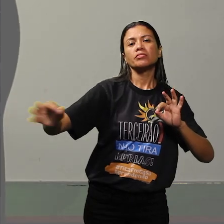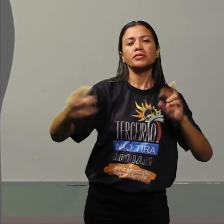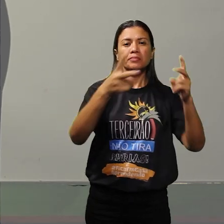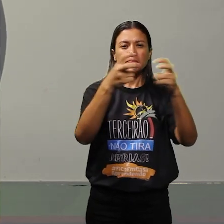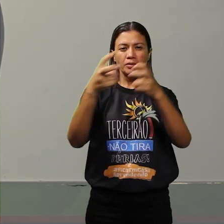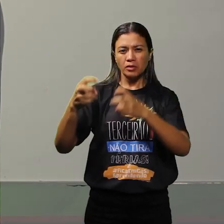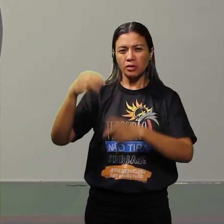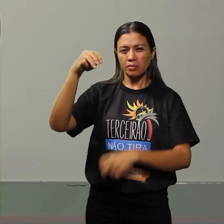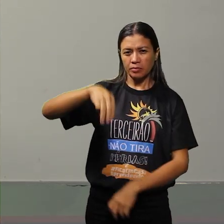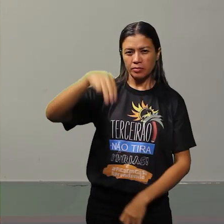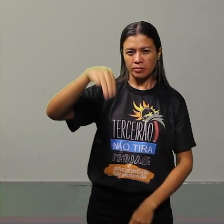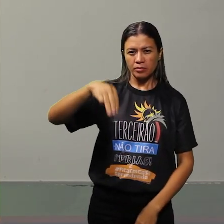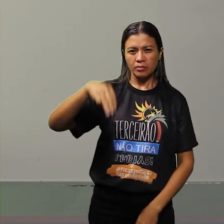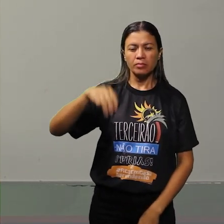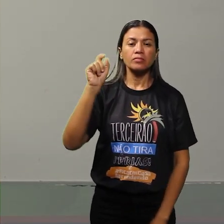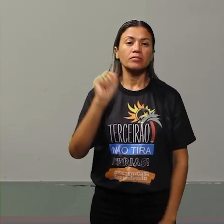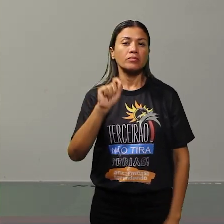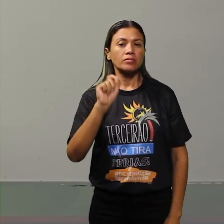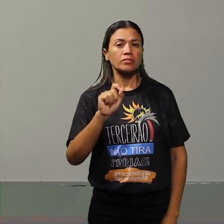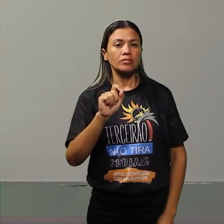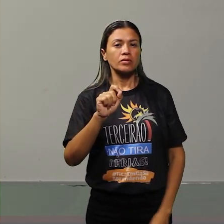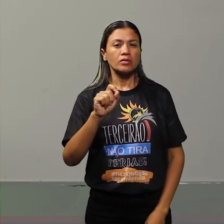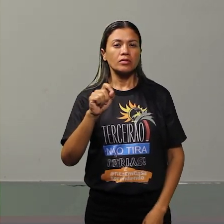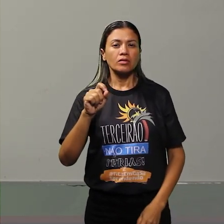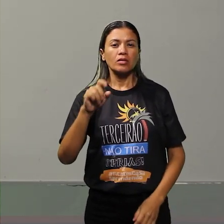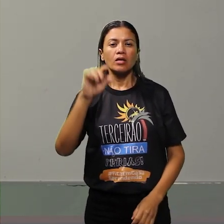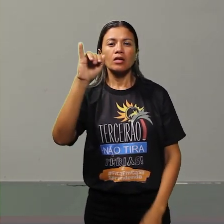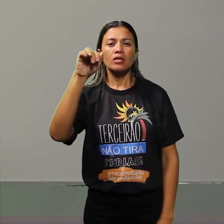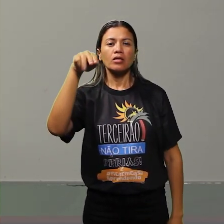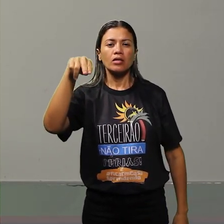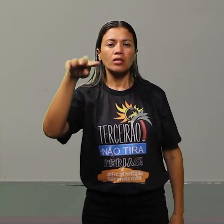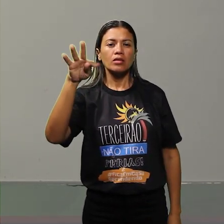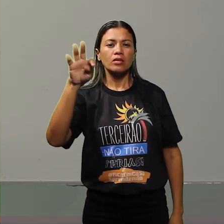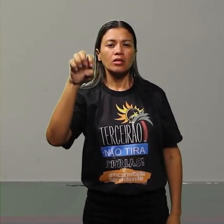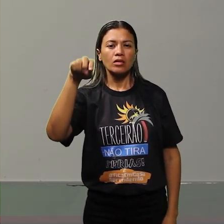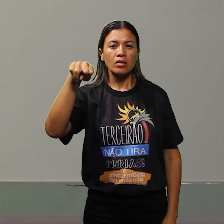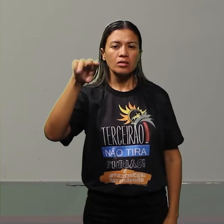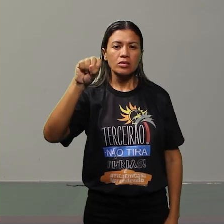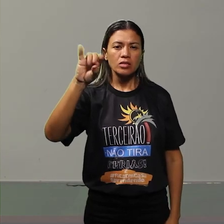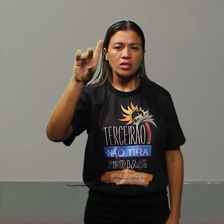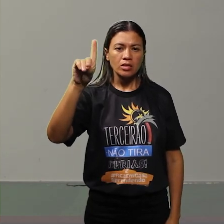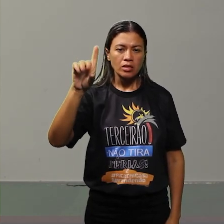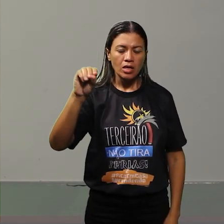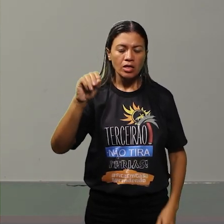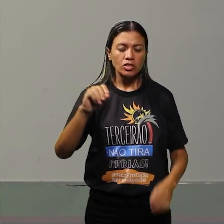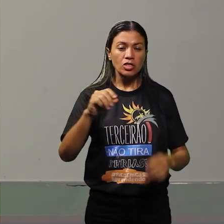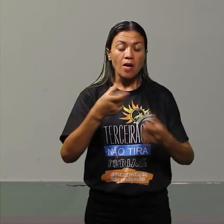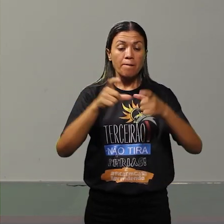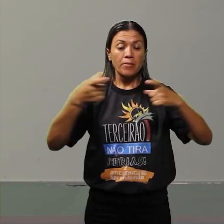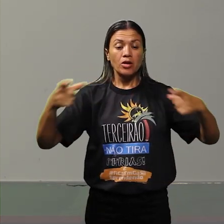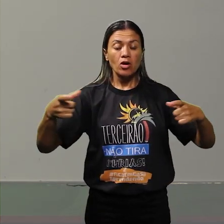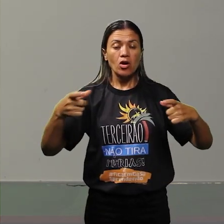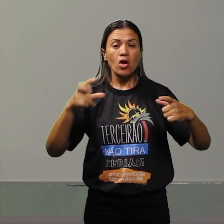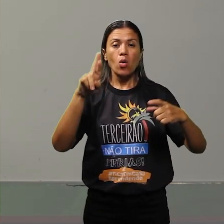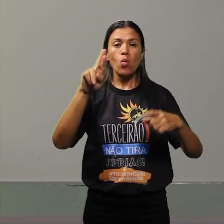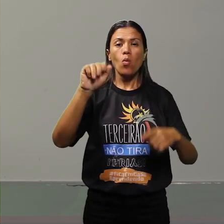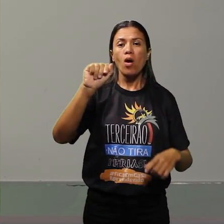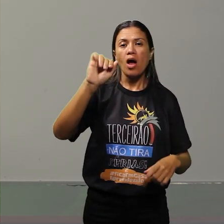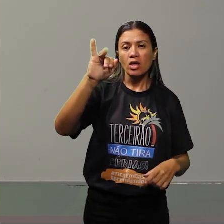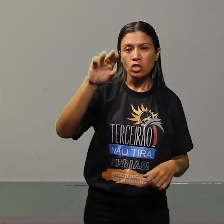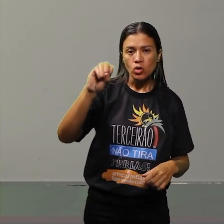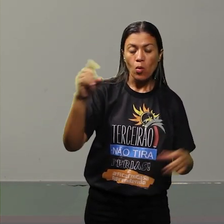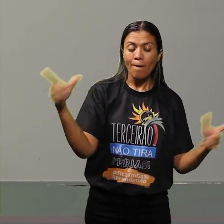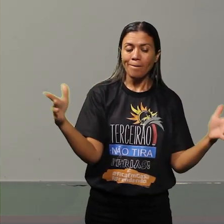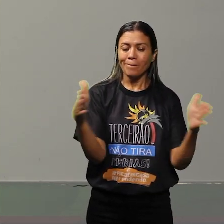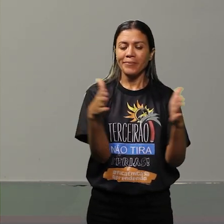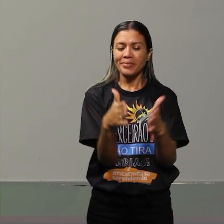percebe matematicamente que essa intensidade, para ela ser maior, esse raio precisa ser menor. Galera, isso aqui,